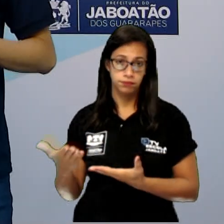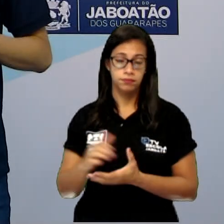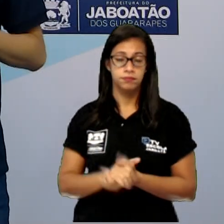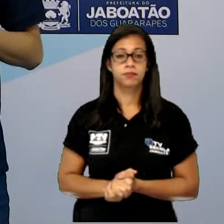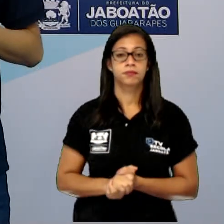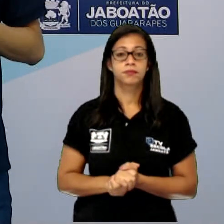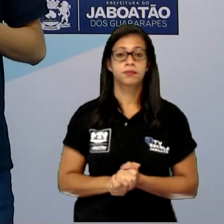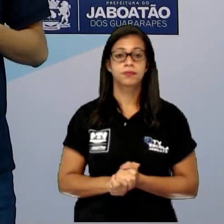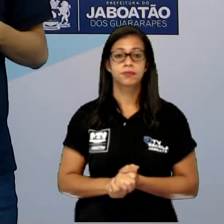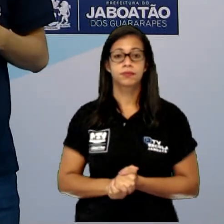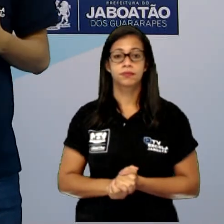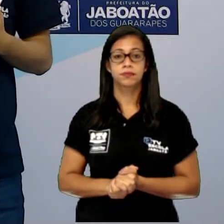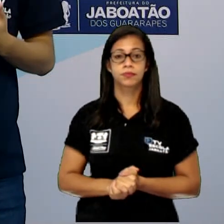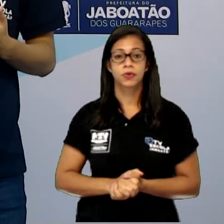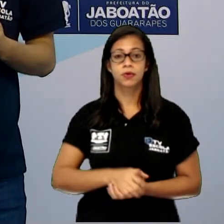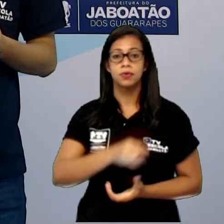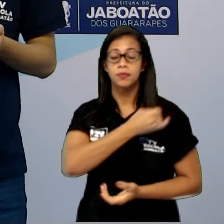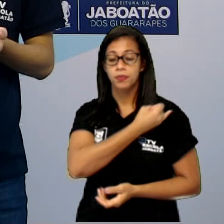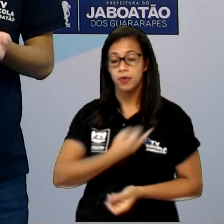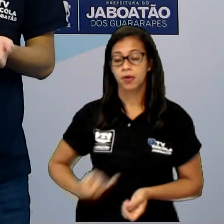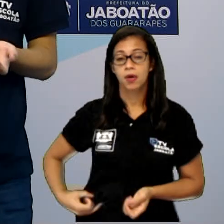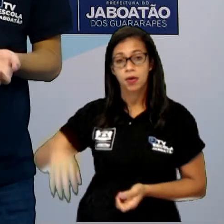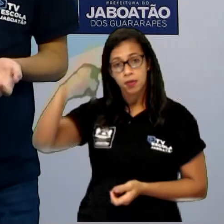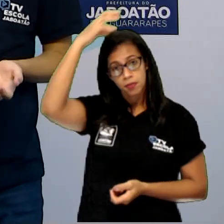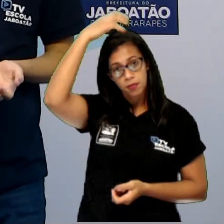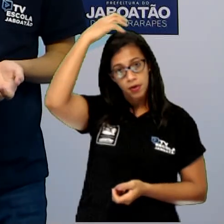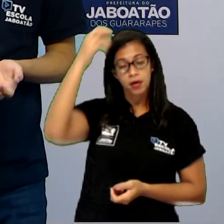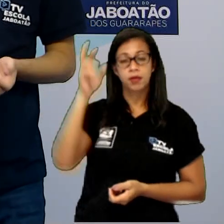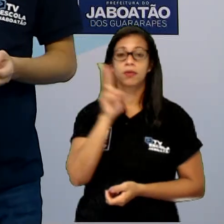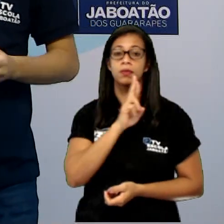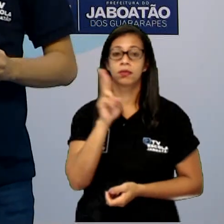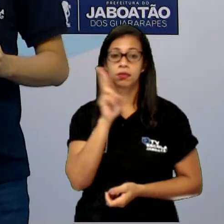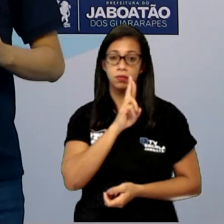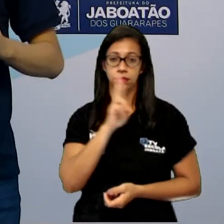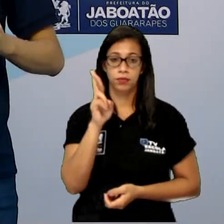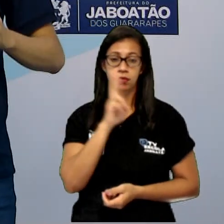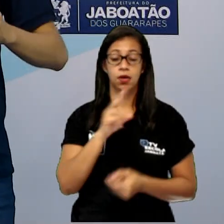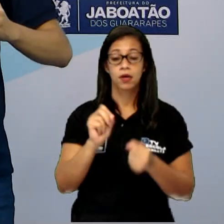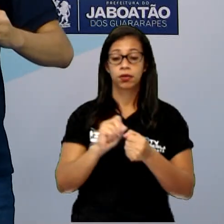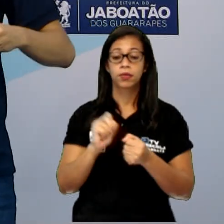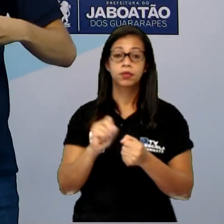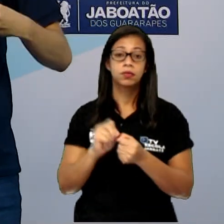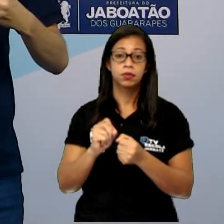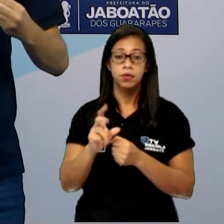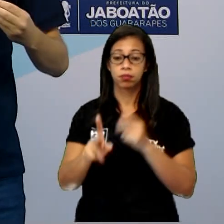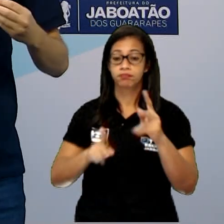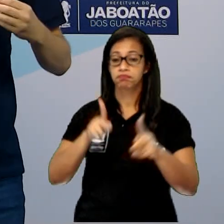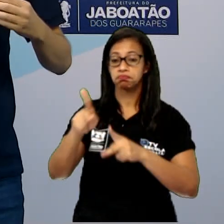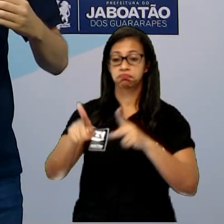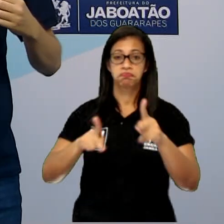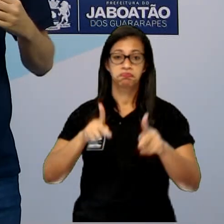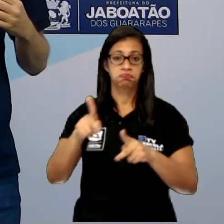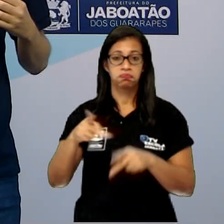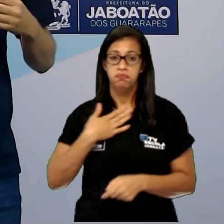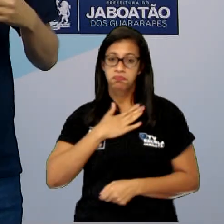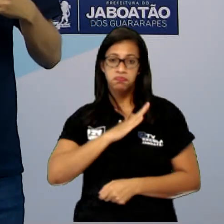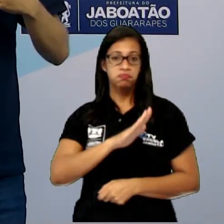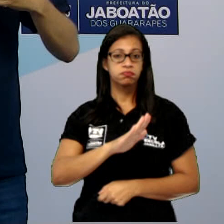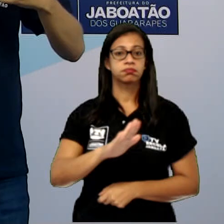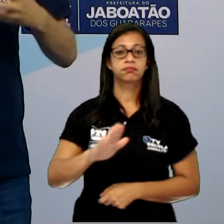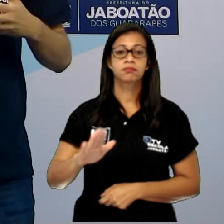Mundial gerou muita insatisfação para a população russa. E um dos grandes motivos que fez com